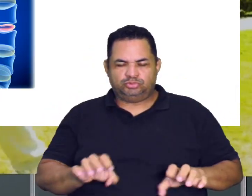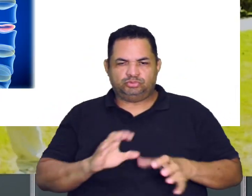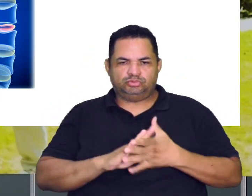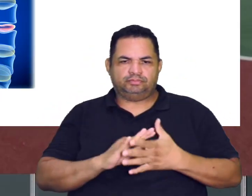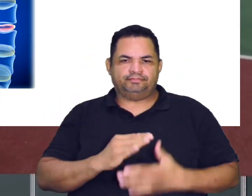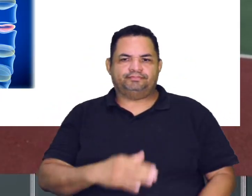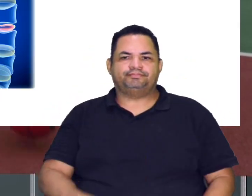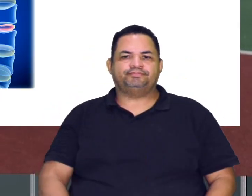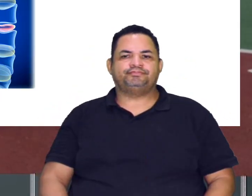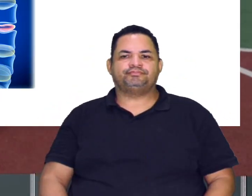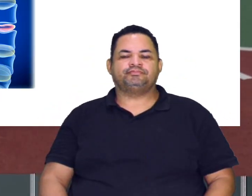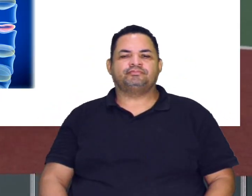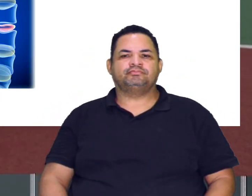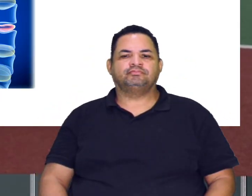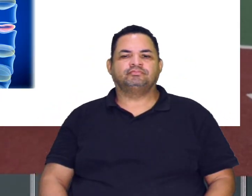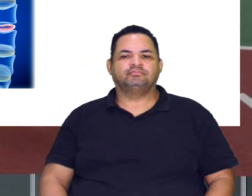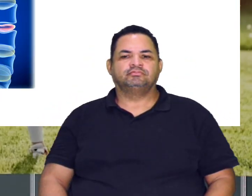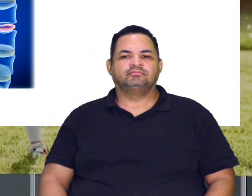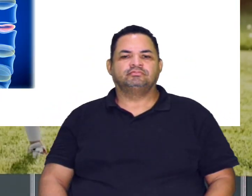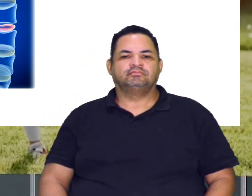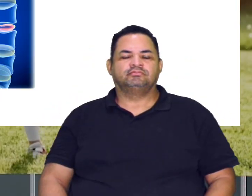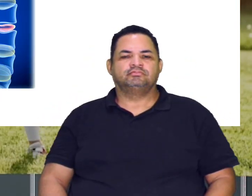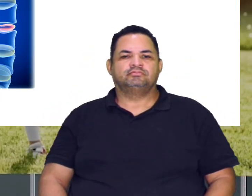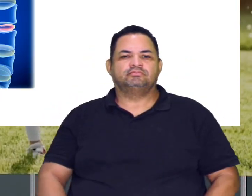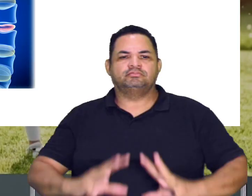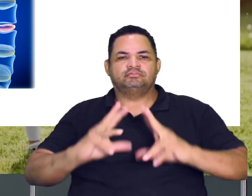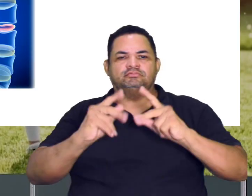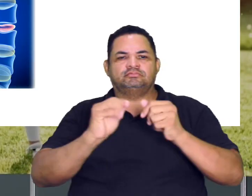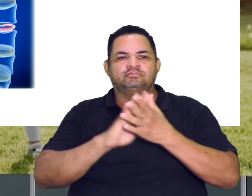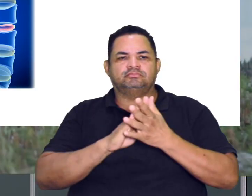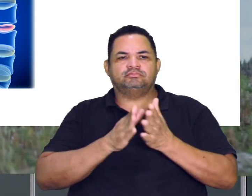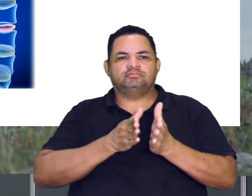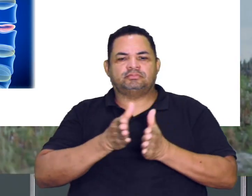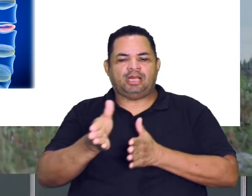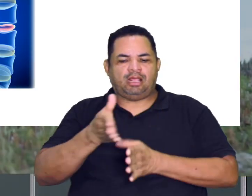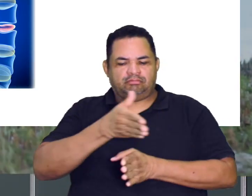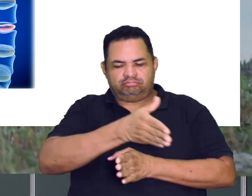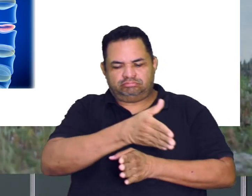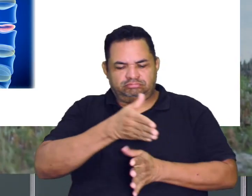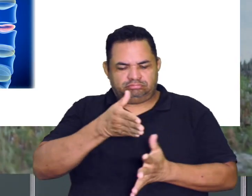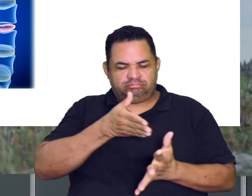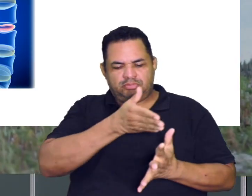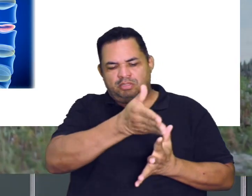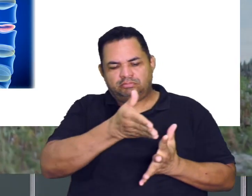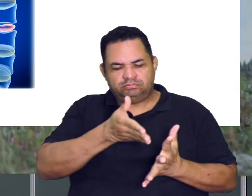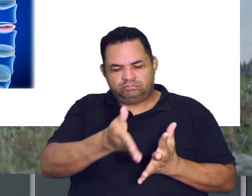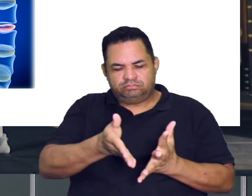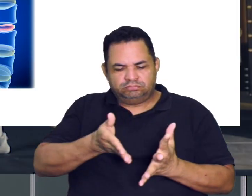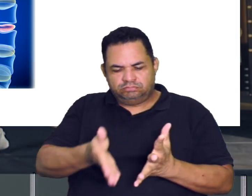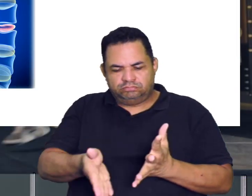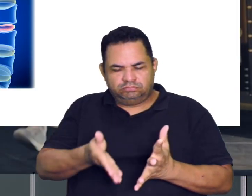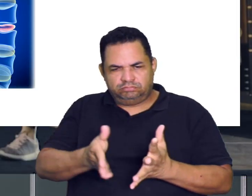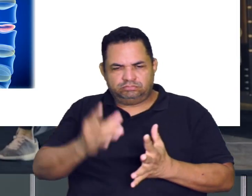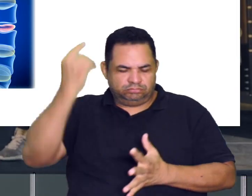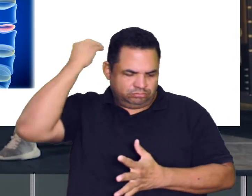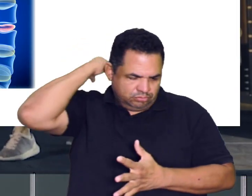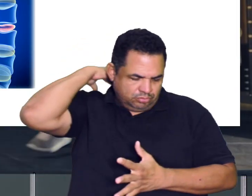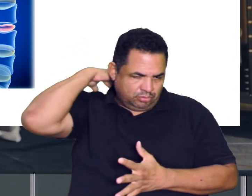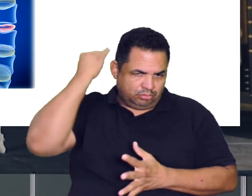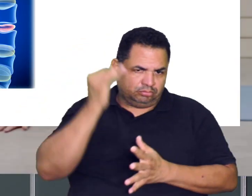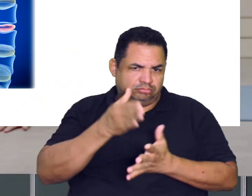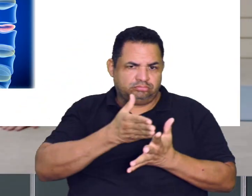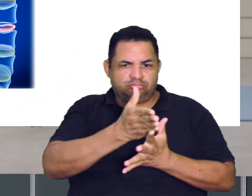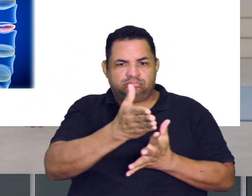pouco a respeito da medula, né? Muito bem. E todas as raízes que essa medula tem aí em nosso corpo e